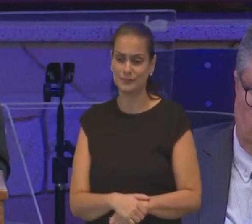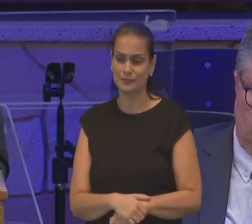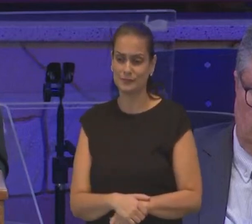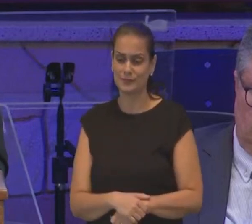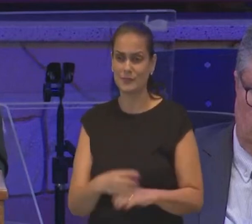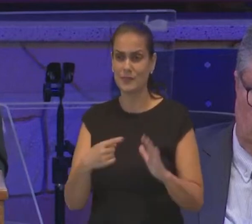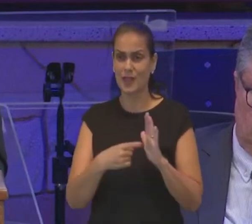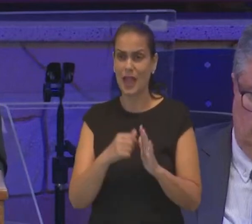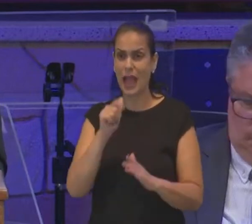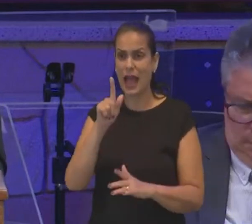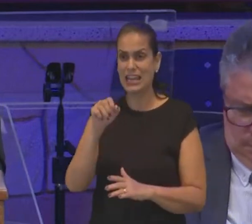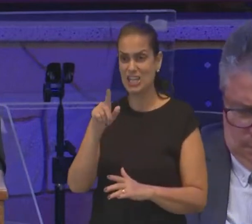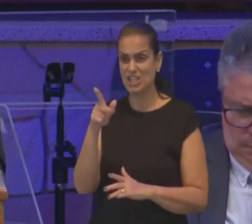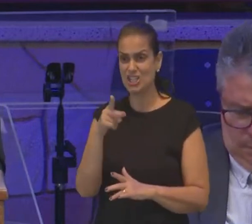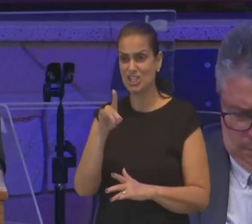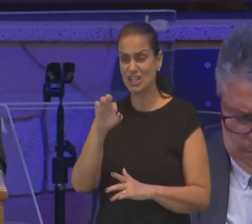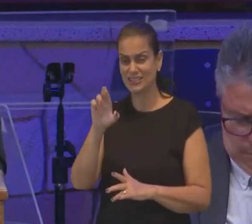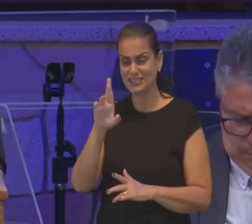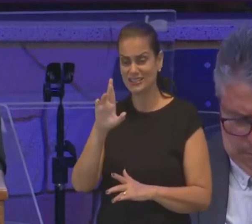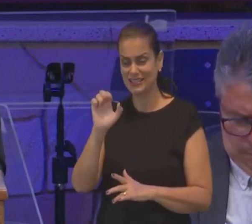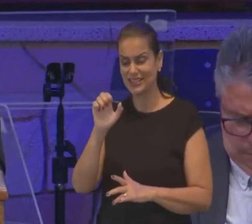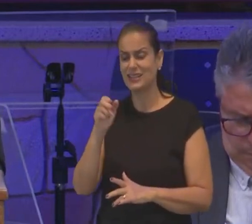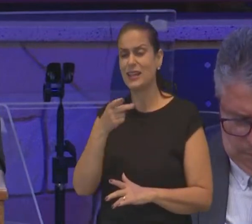Alexandre, meus irmãos, ele respondia